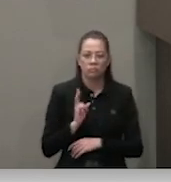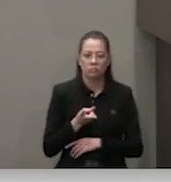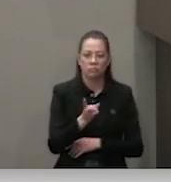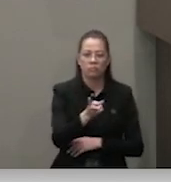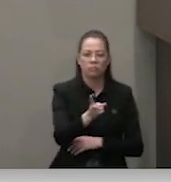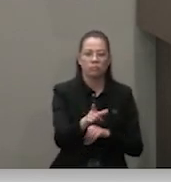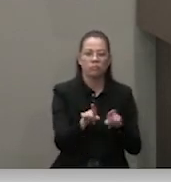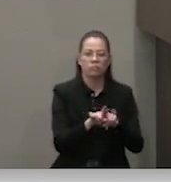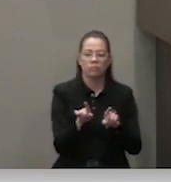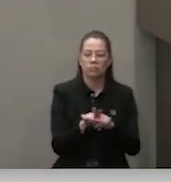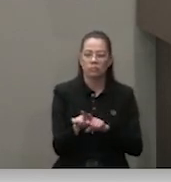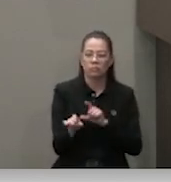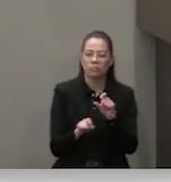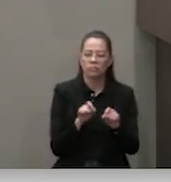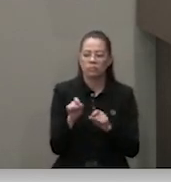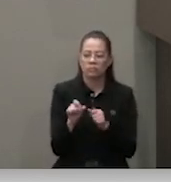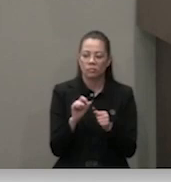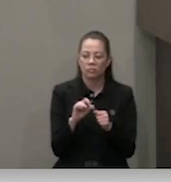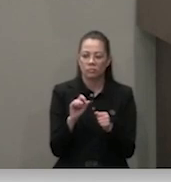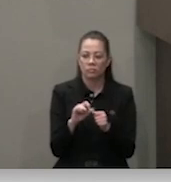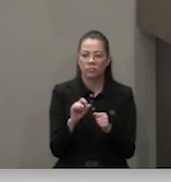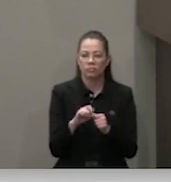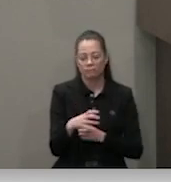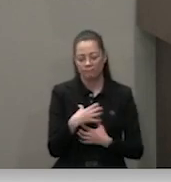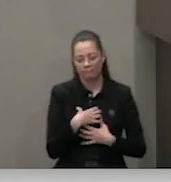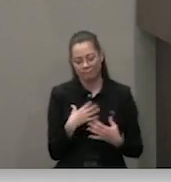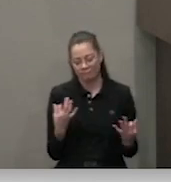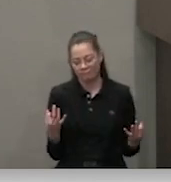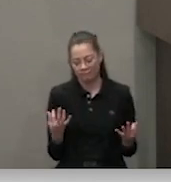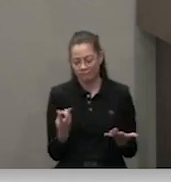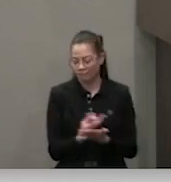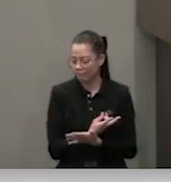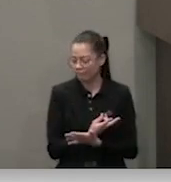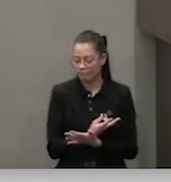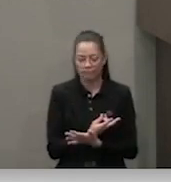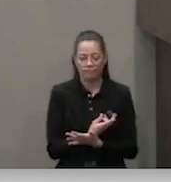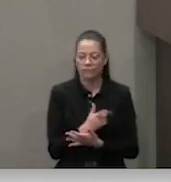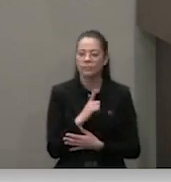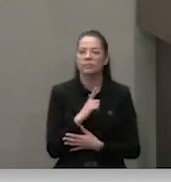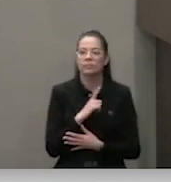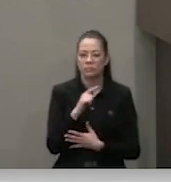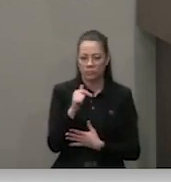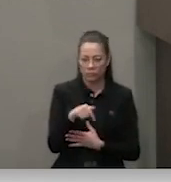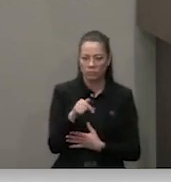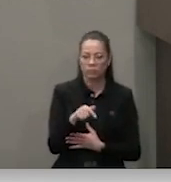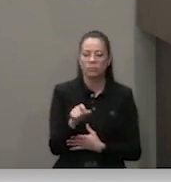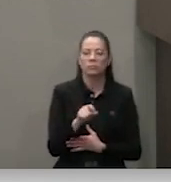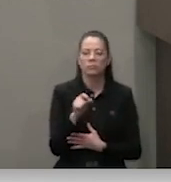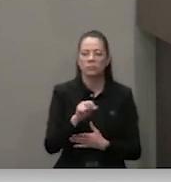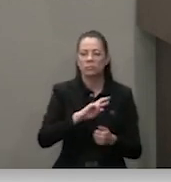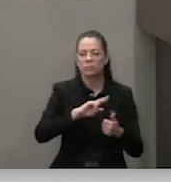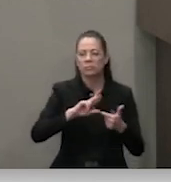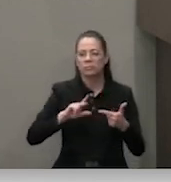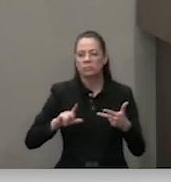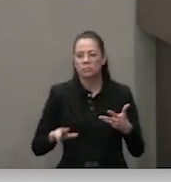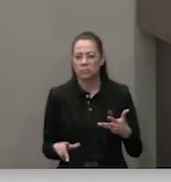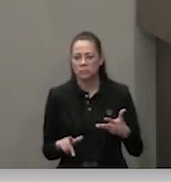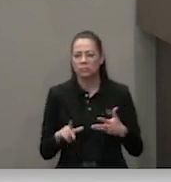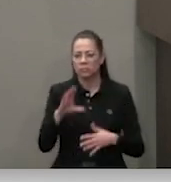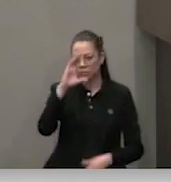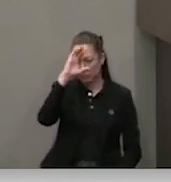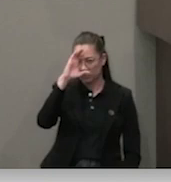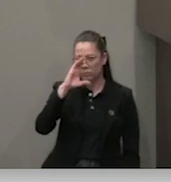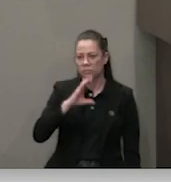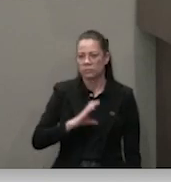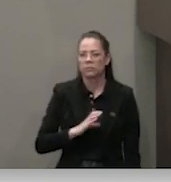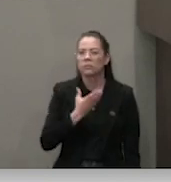continuar sendo feito desta forma sendo que nós temos aqui vários cidadãos cidadões